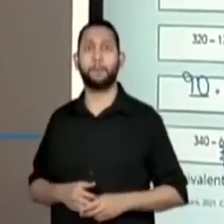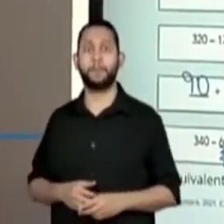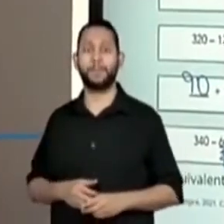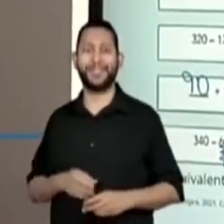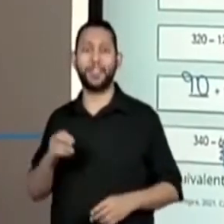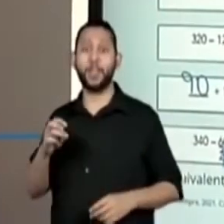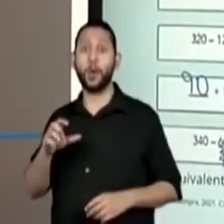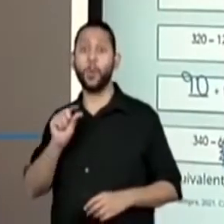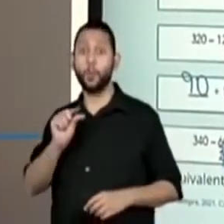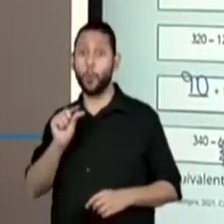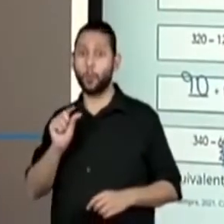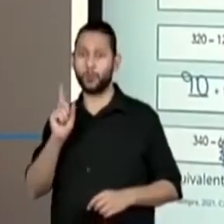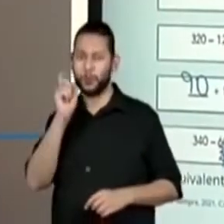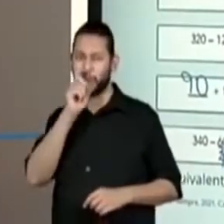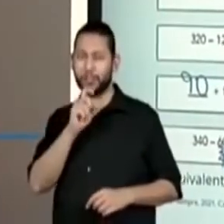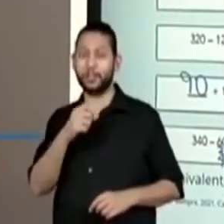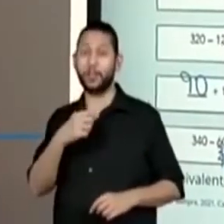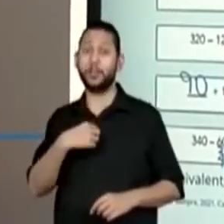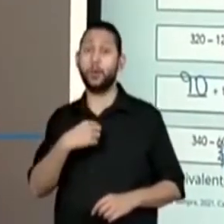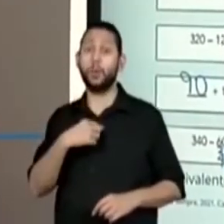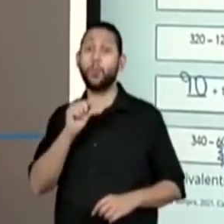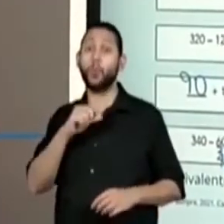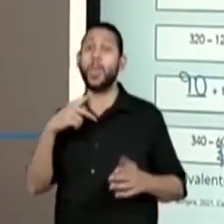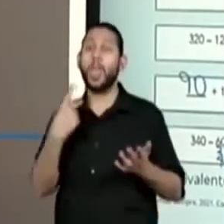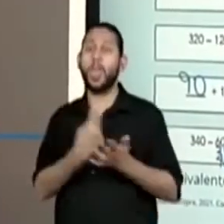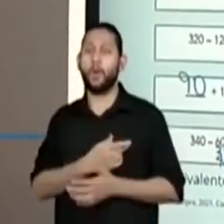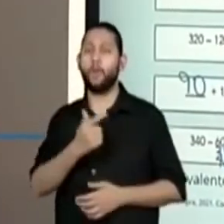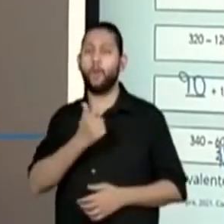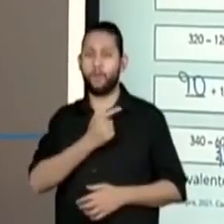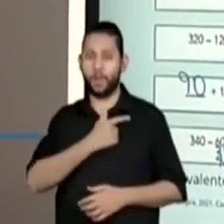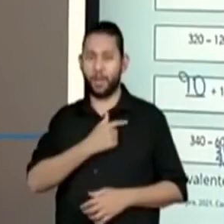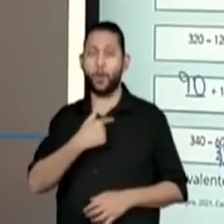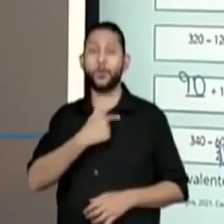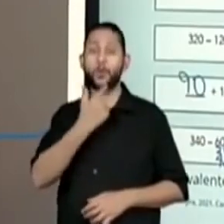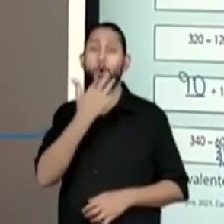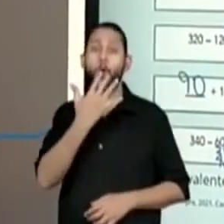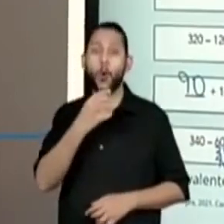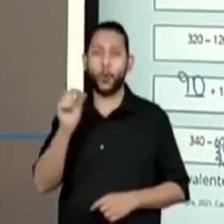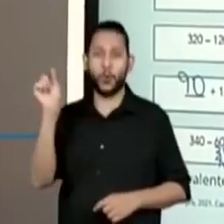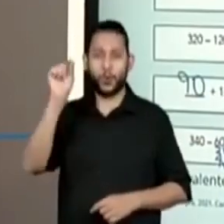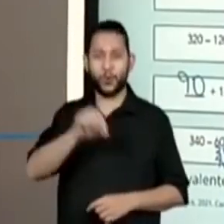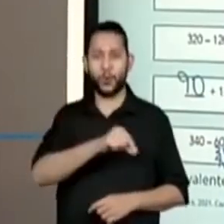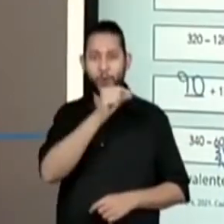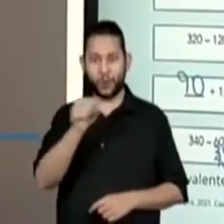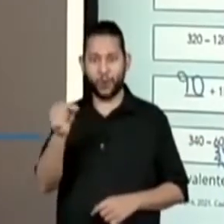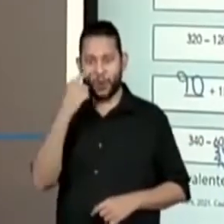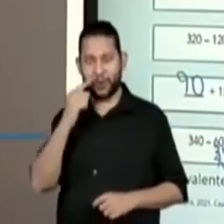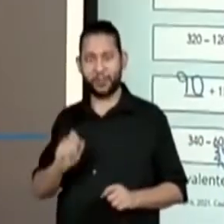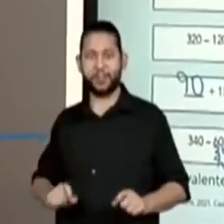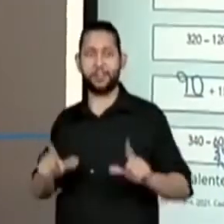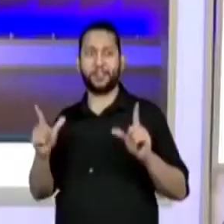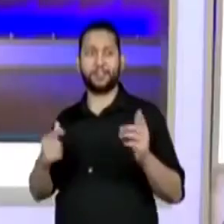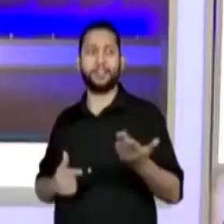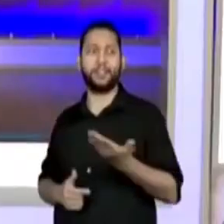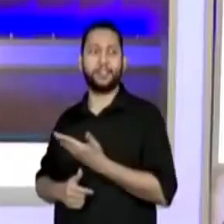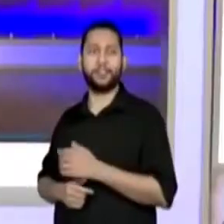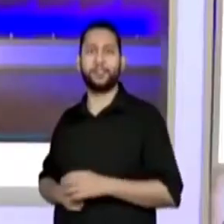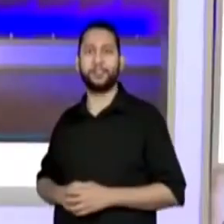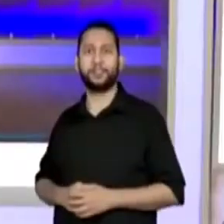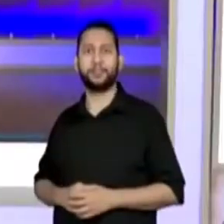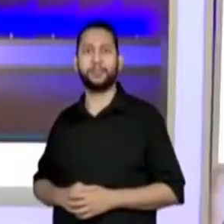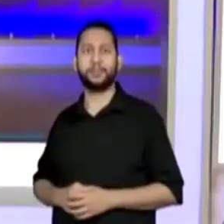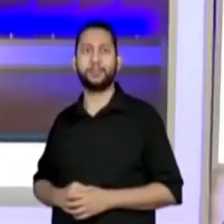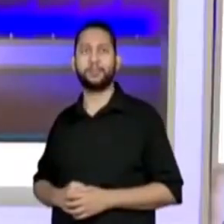eu como eu fiquei com dificuldade que eu tenho medo de errar o traço de ficar feio eu fiz essa tinha colorida para você está em casa pegar o print vamos